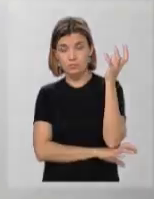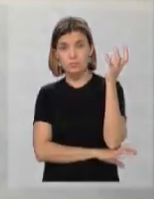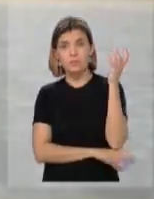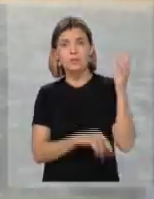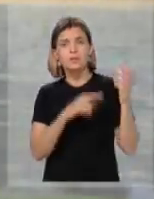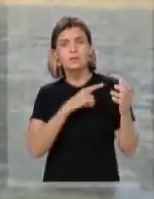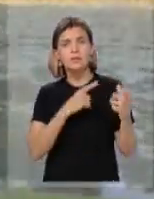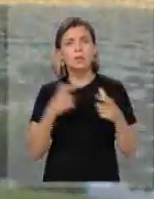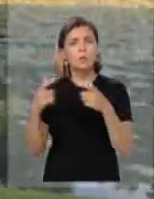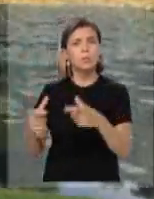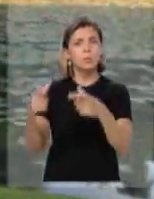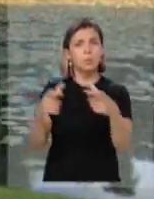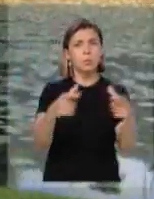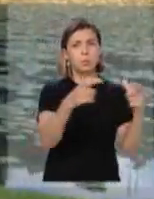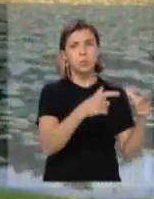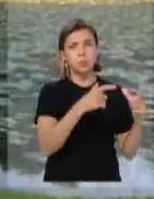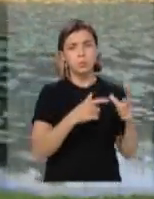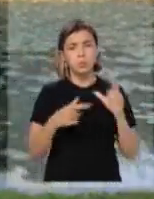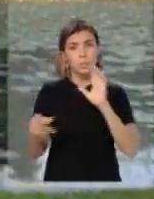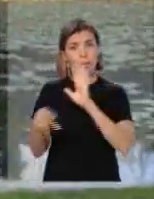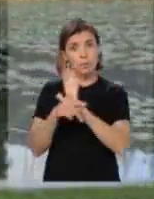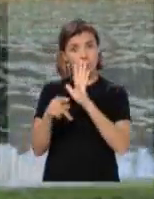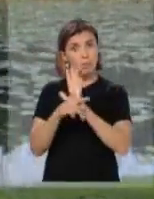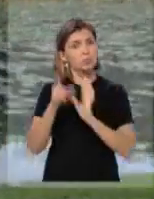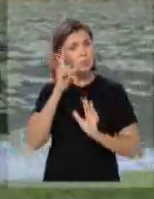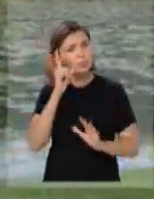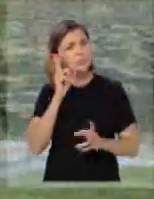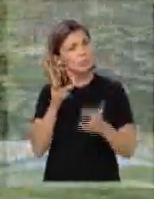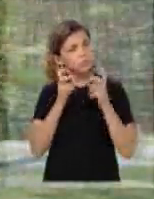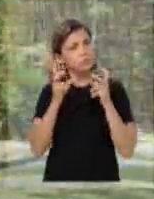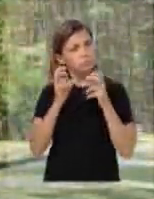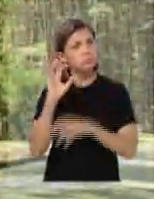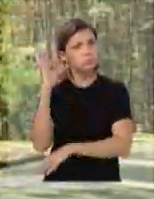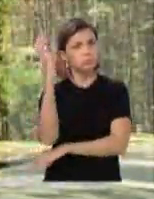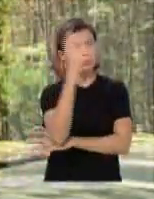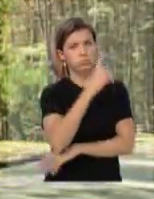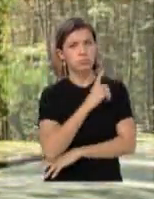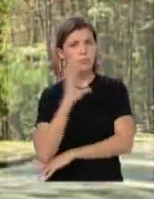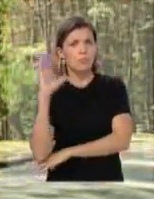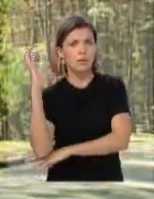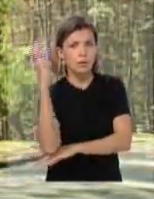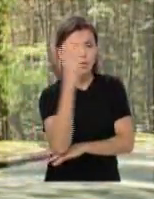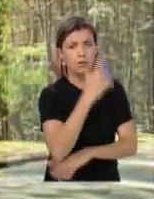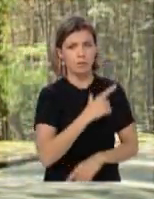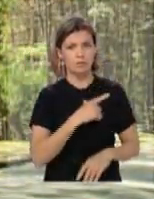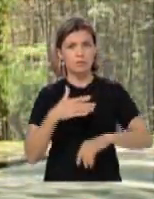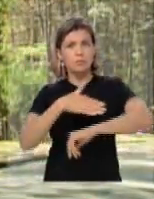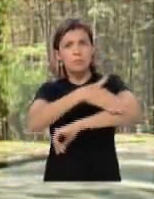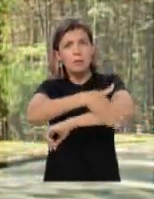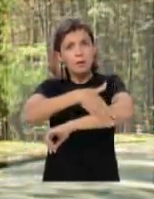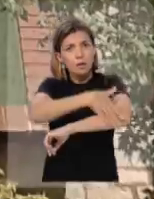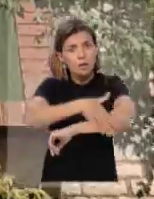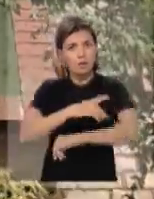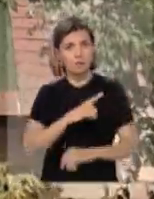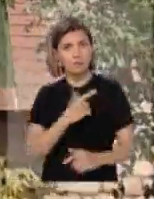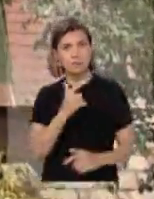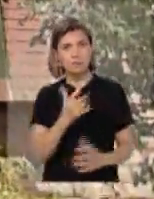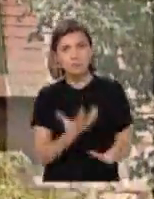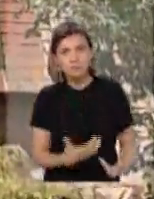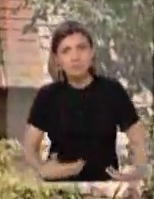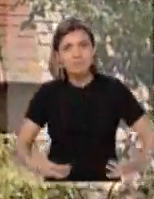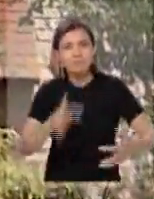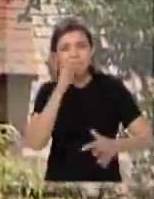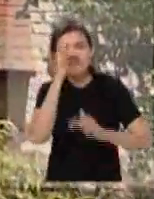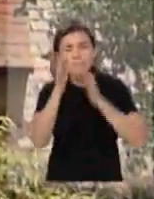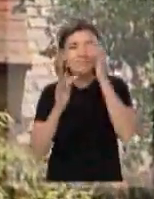As plantas estão em muitos lugares e fazem parte do nosso cotidiano. Parques, praças,